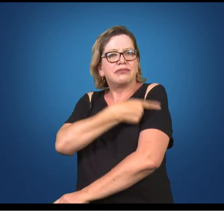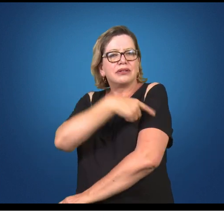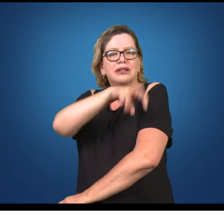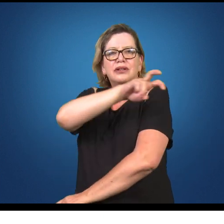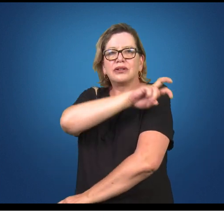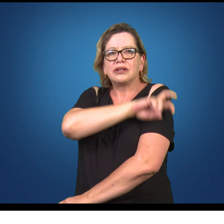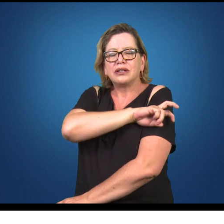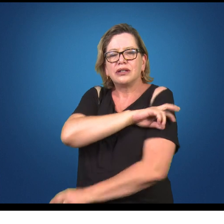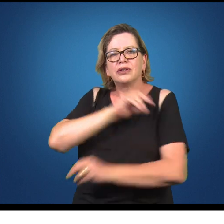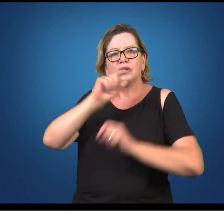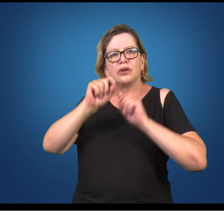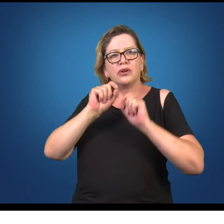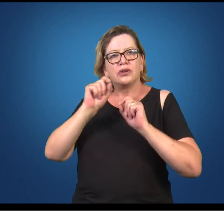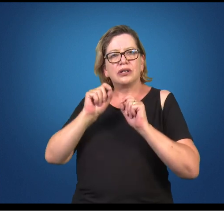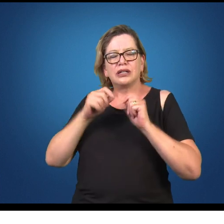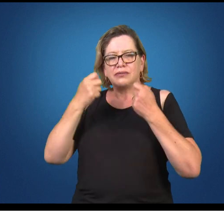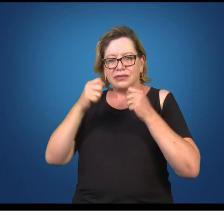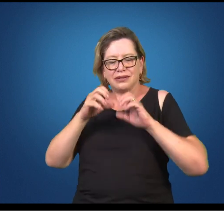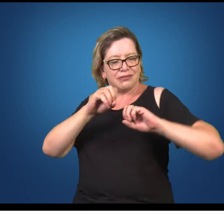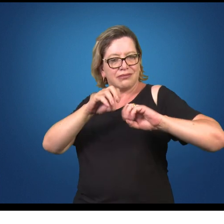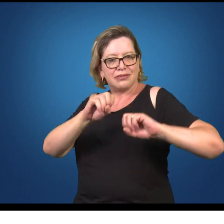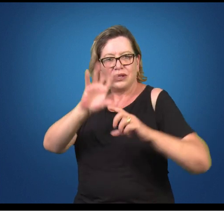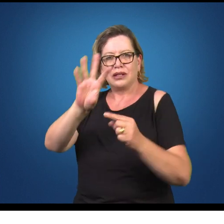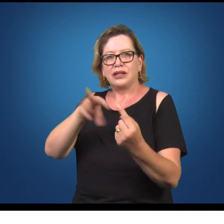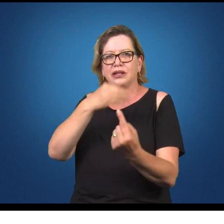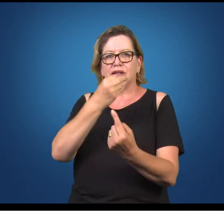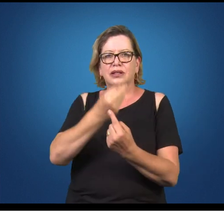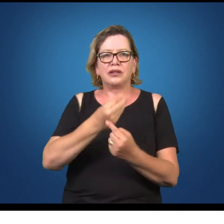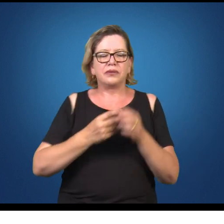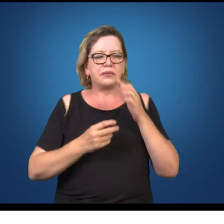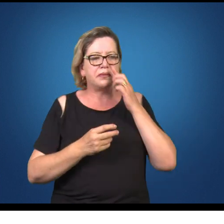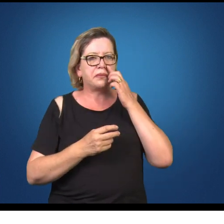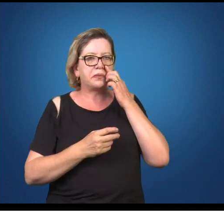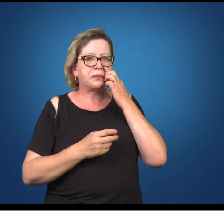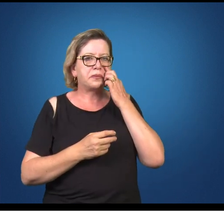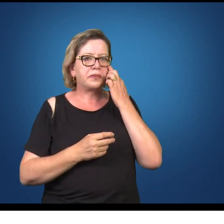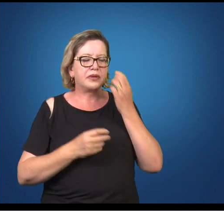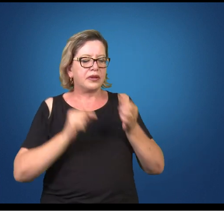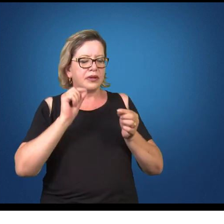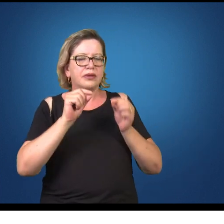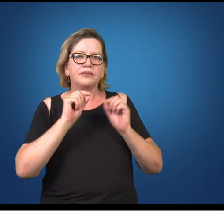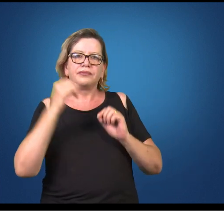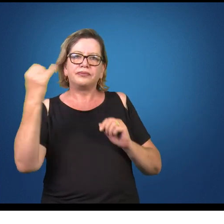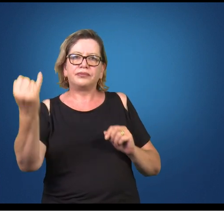ensino fundamental e na educação infantil? Acho que a ênfase dá para